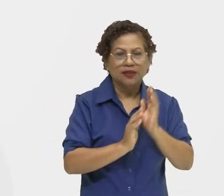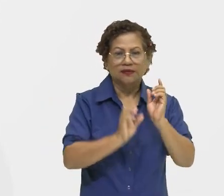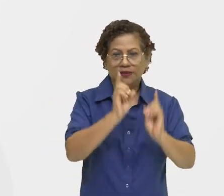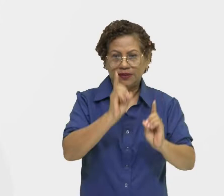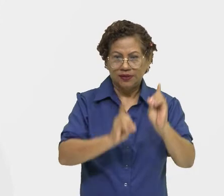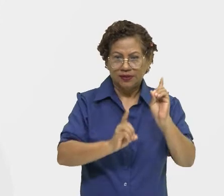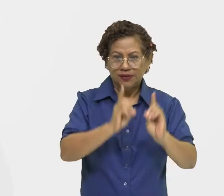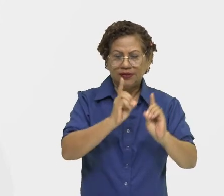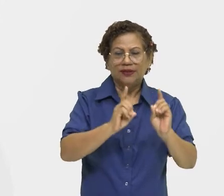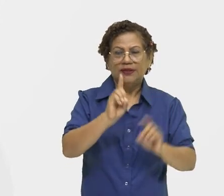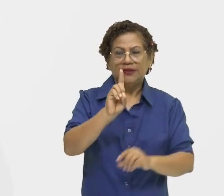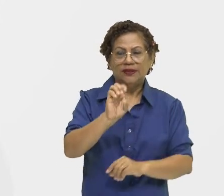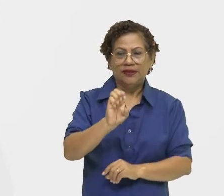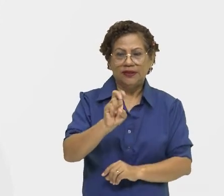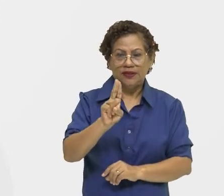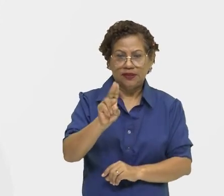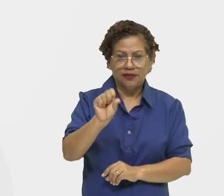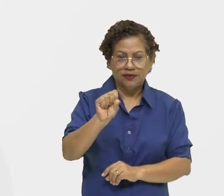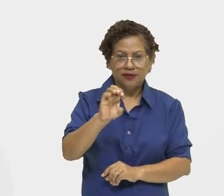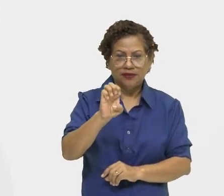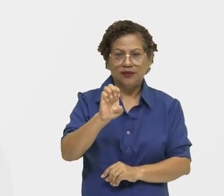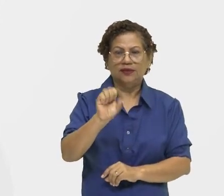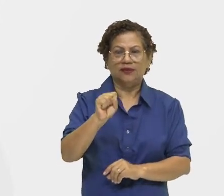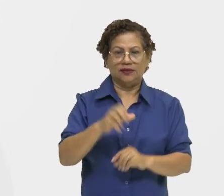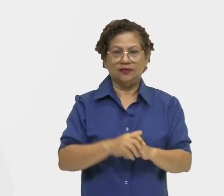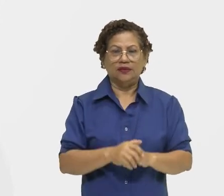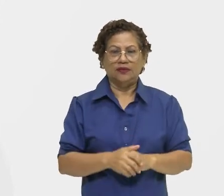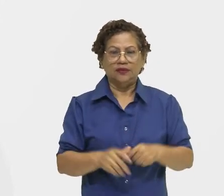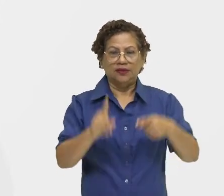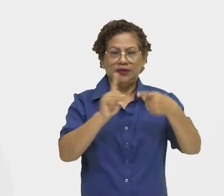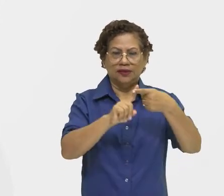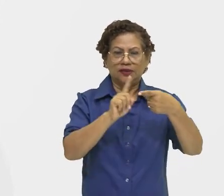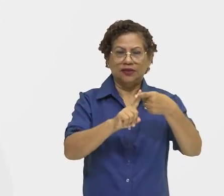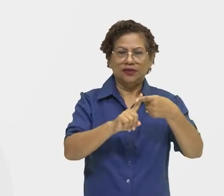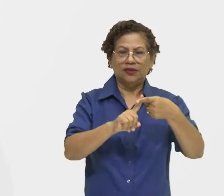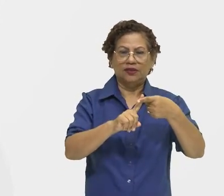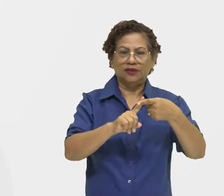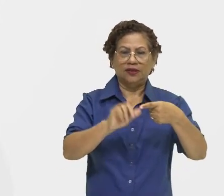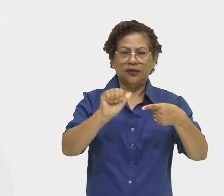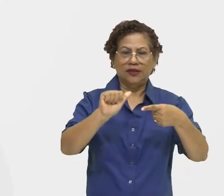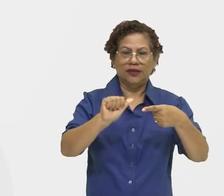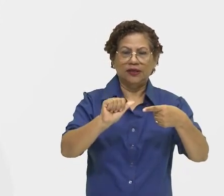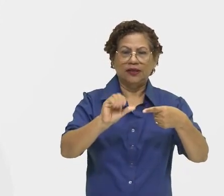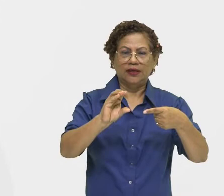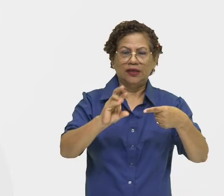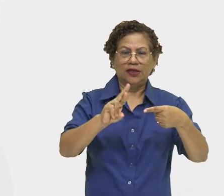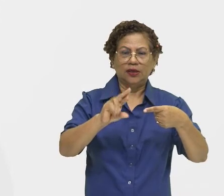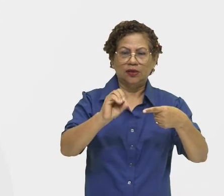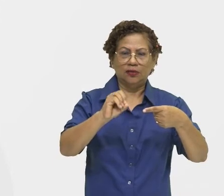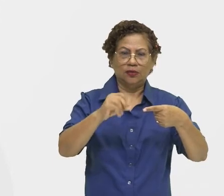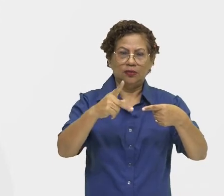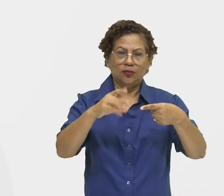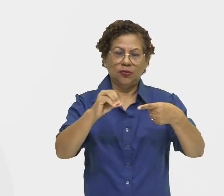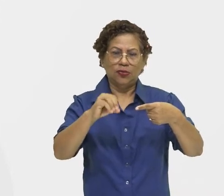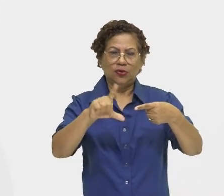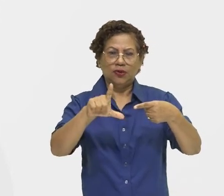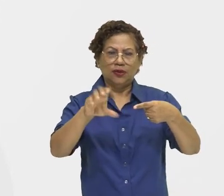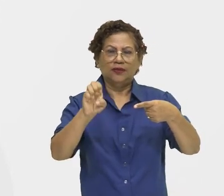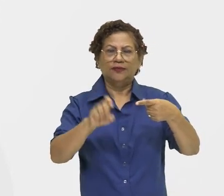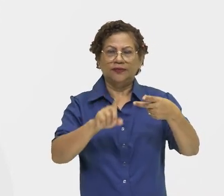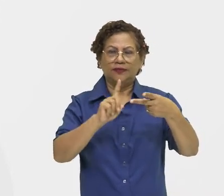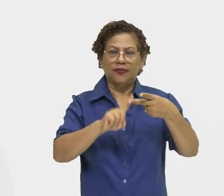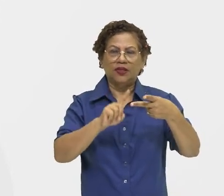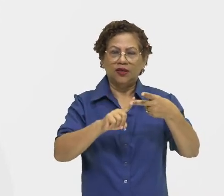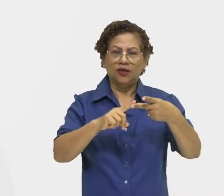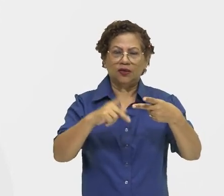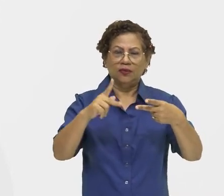a Acrópole e o Parthenon de Atenas, na capital grega, que foi aquele que estava aqui, aquele cenário lindo que nós estávamos no